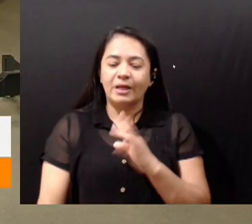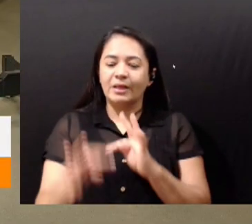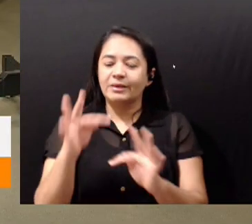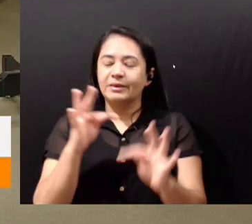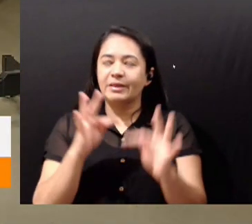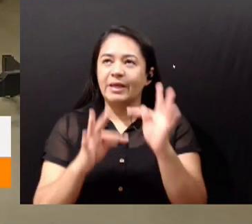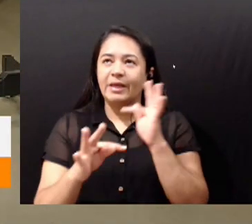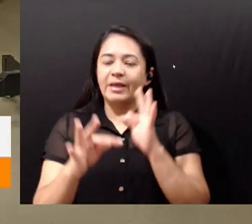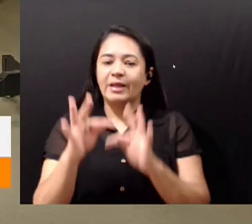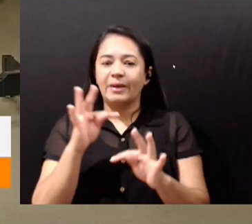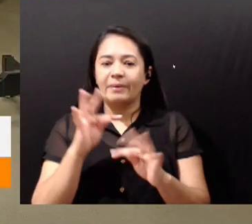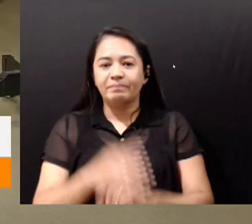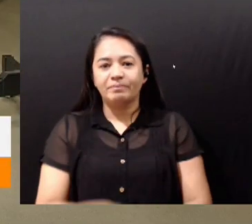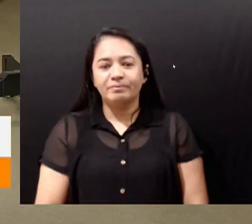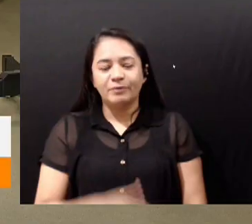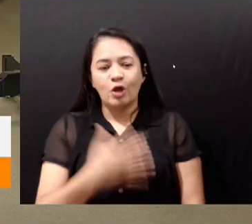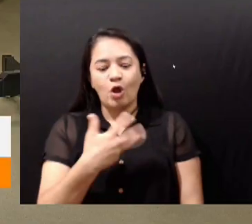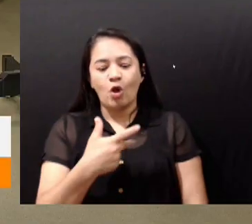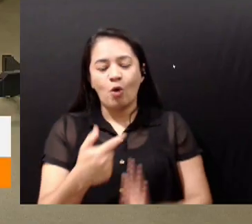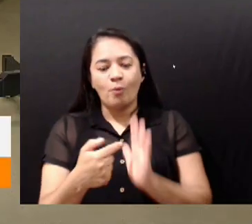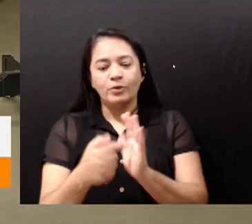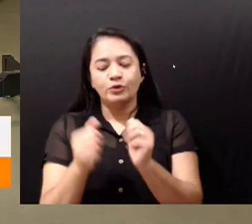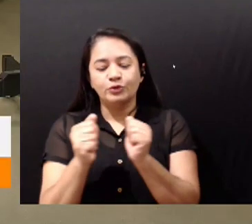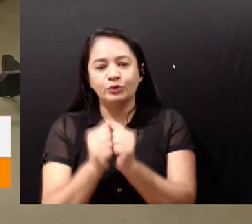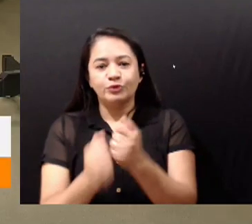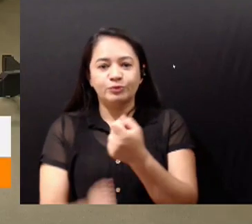terapia com a medicação. É